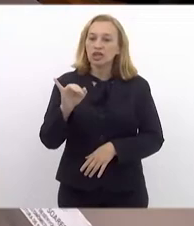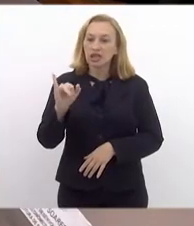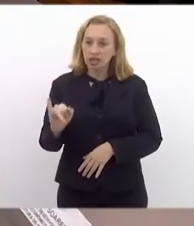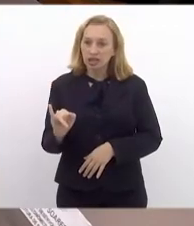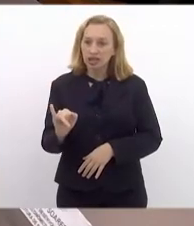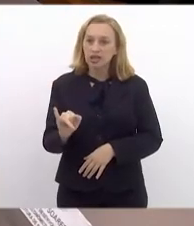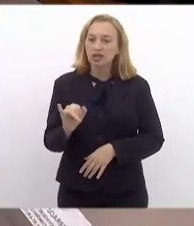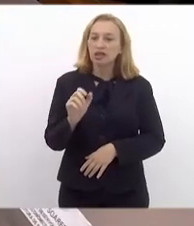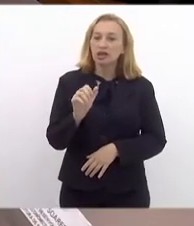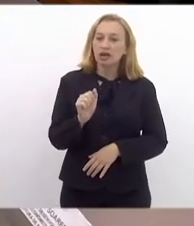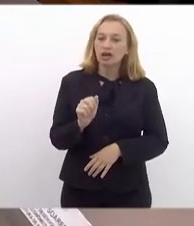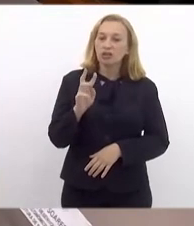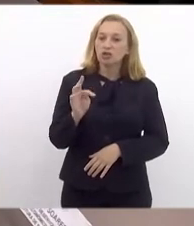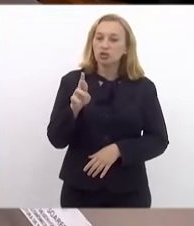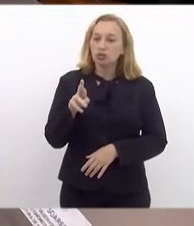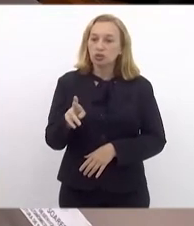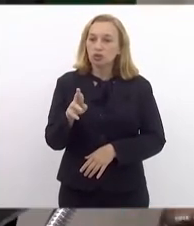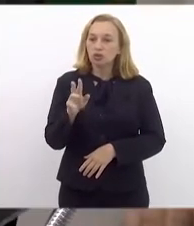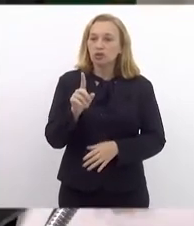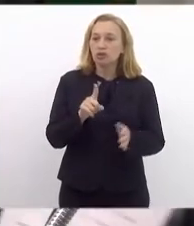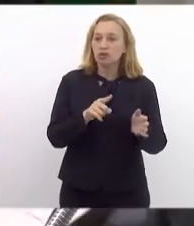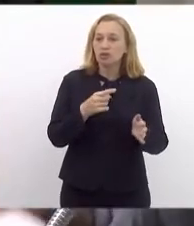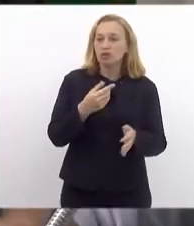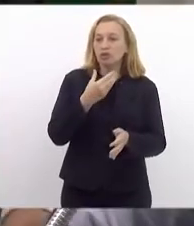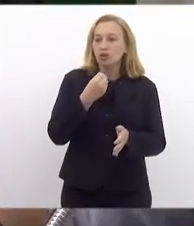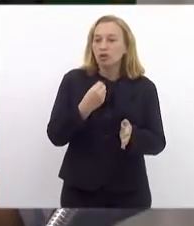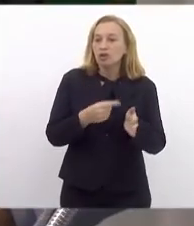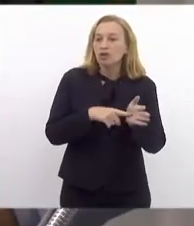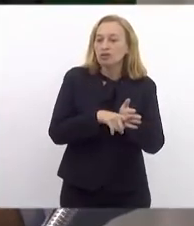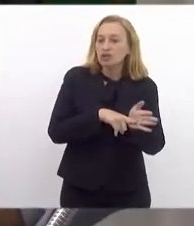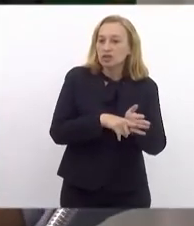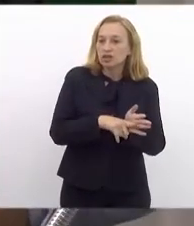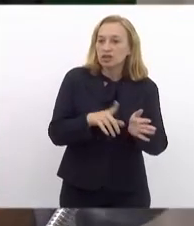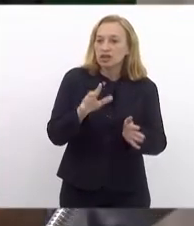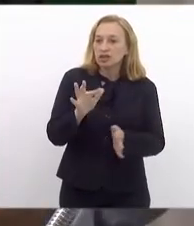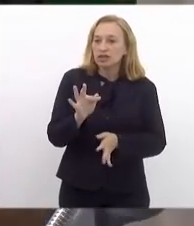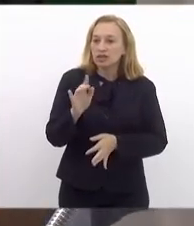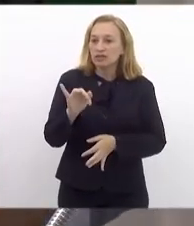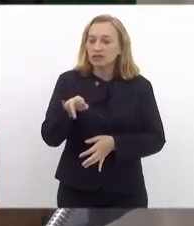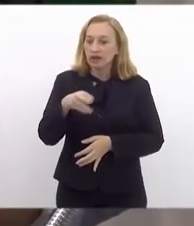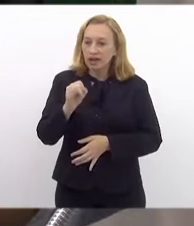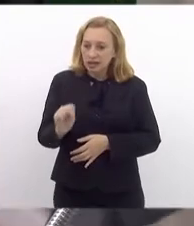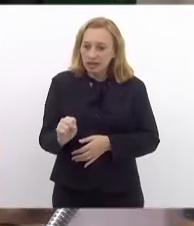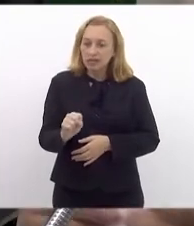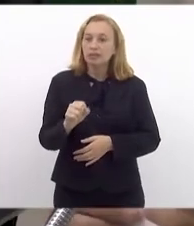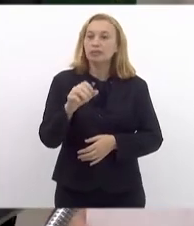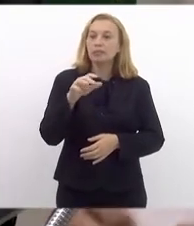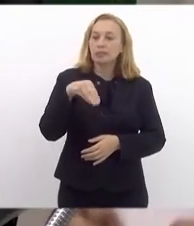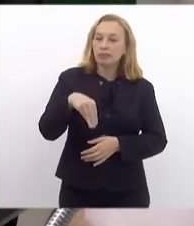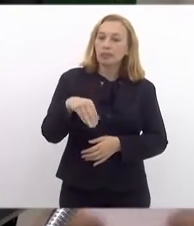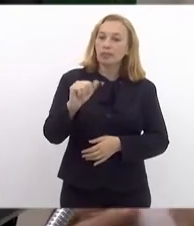o auditor fiscal da Sefaz do Marcelo Porto